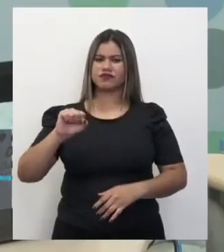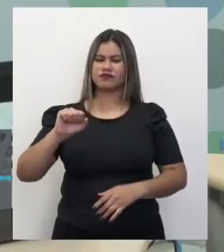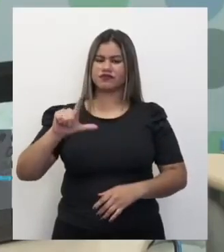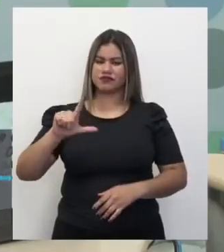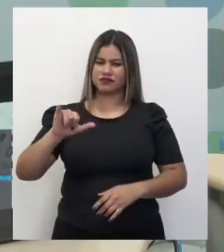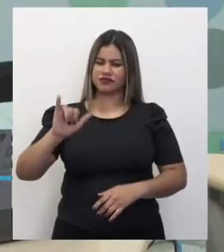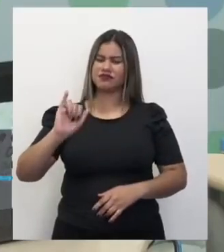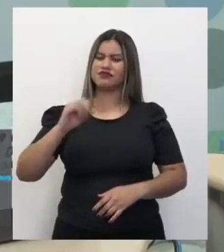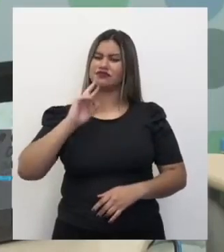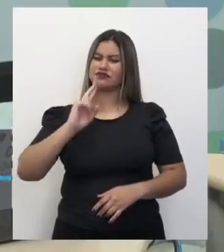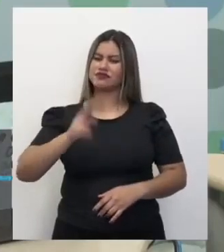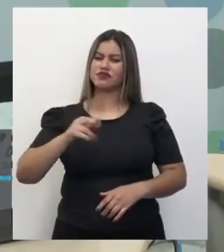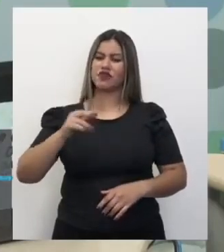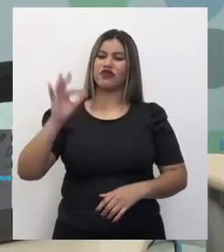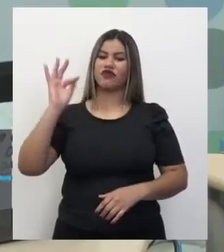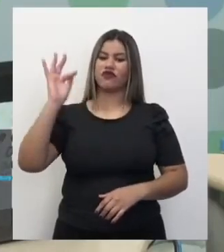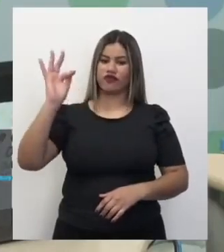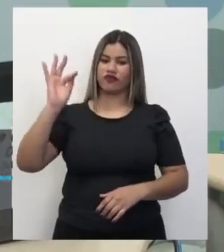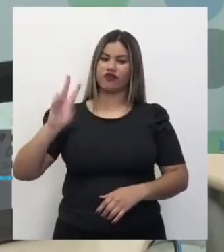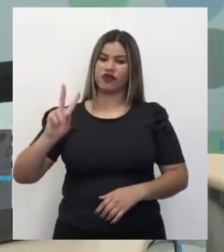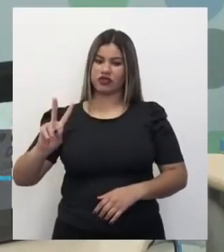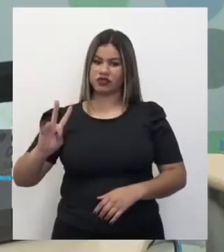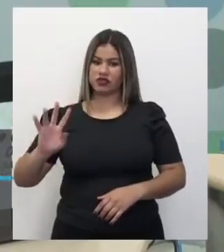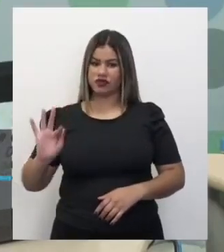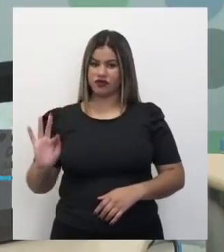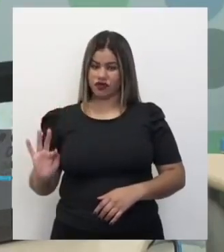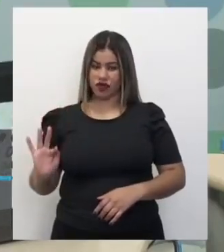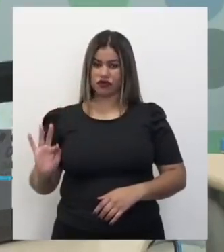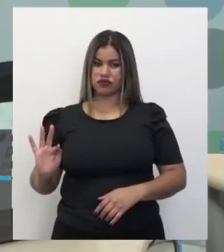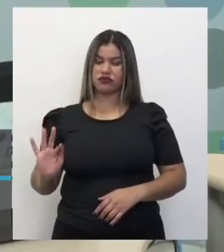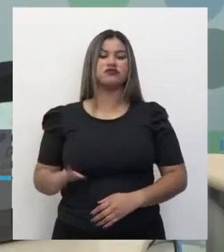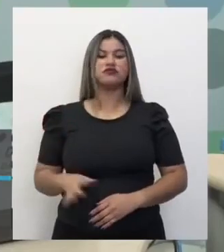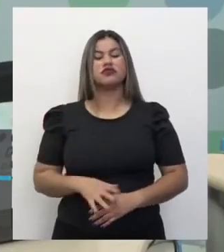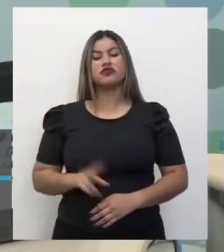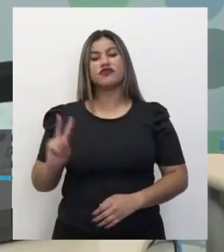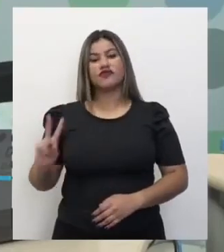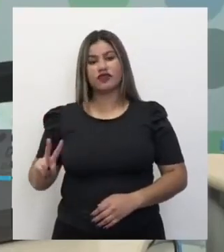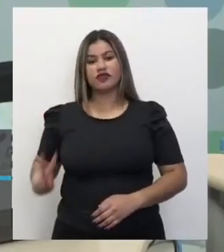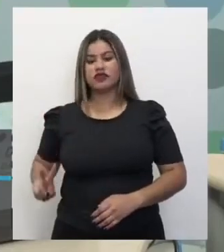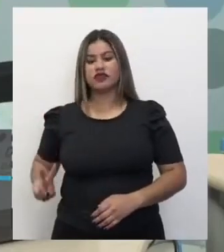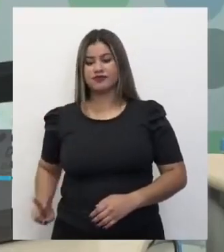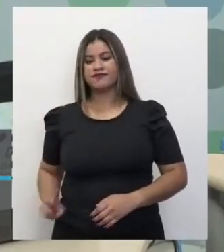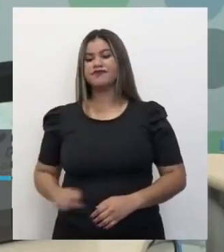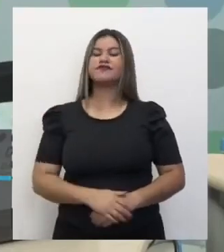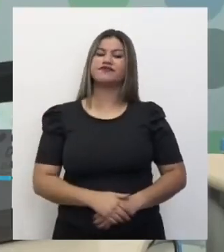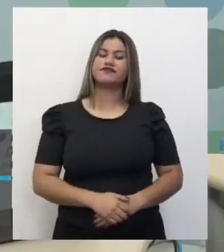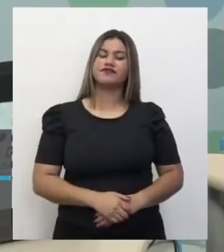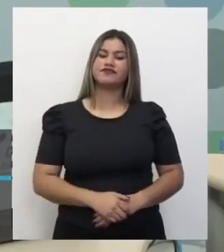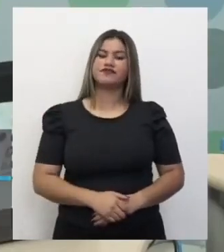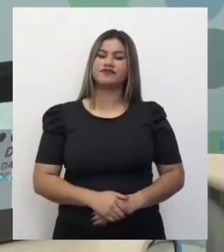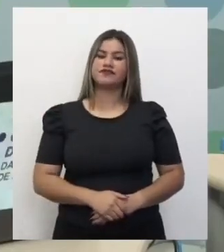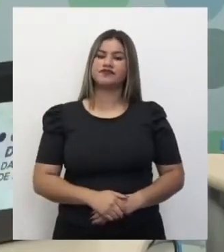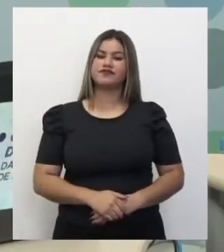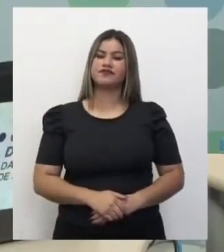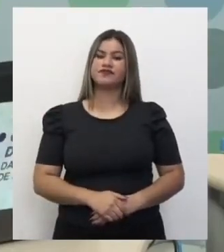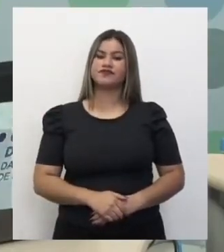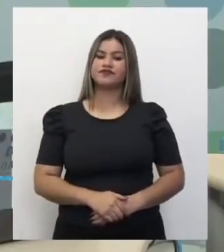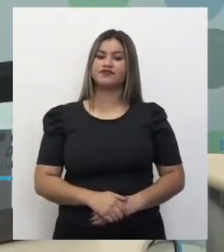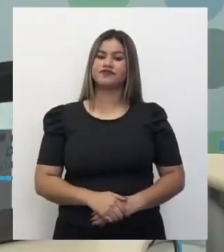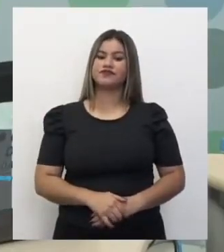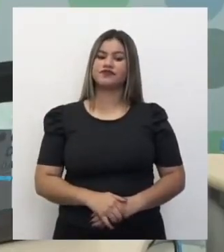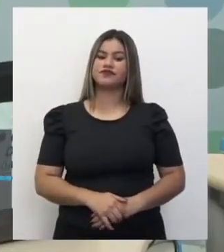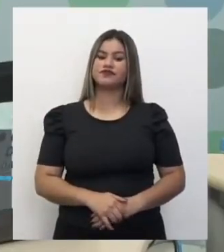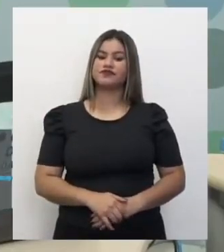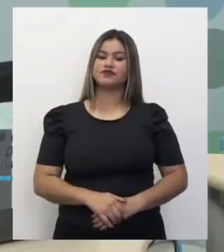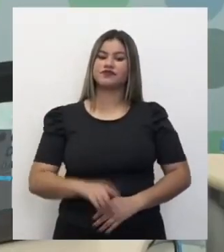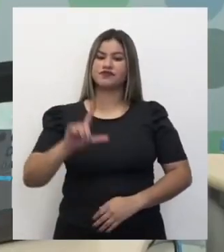falso, verdadeiro, falso e depois verdadeiros. As 3 últimas. Vamos ver outra aluninha.